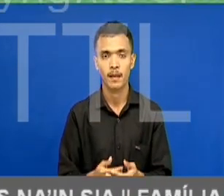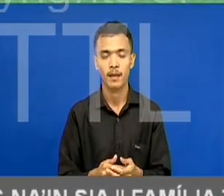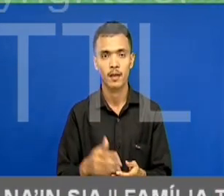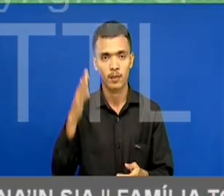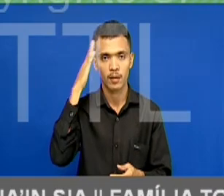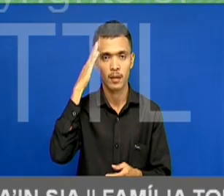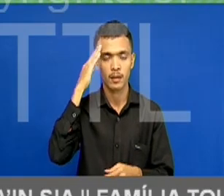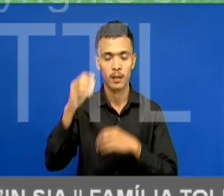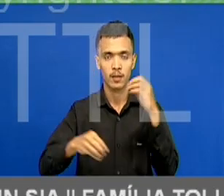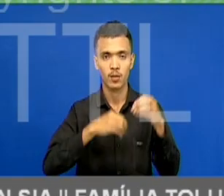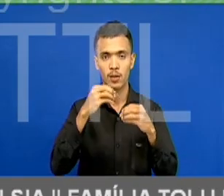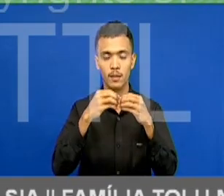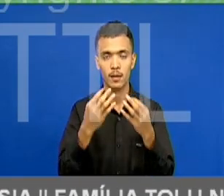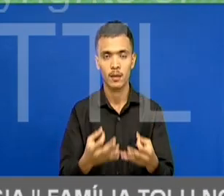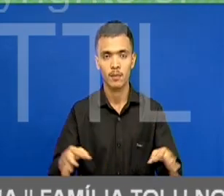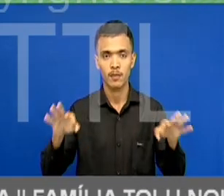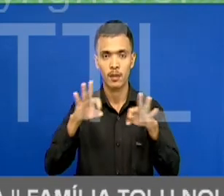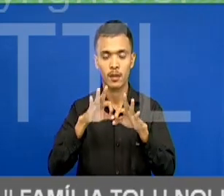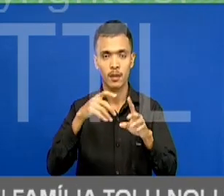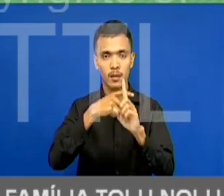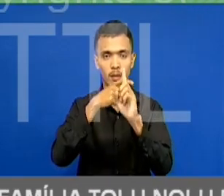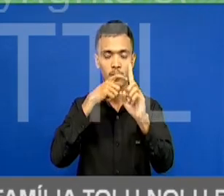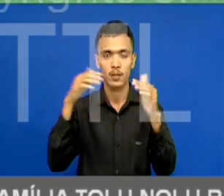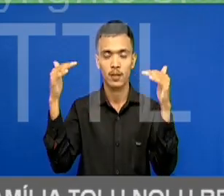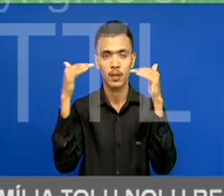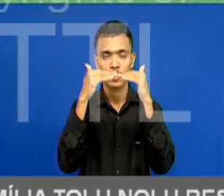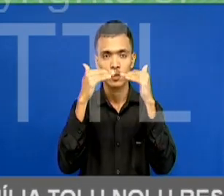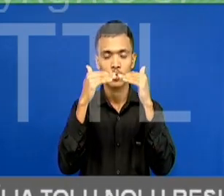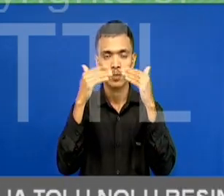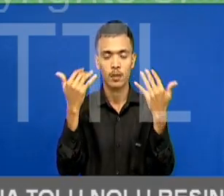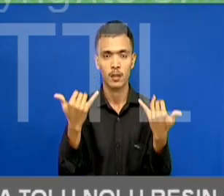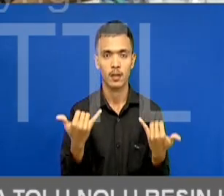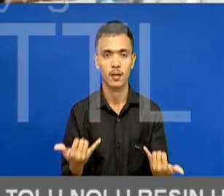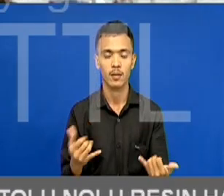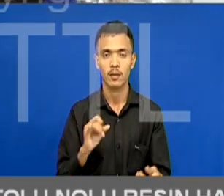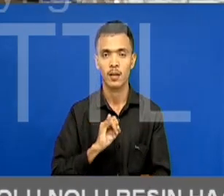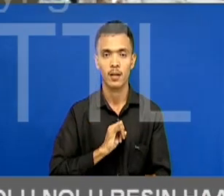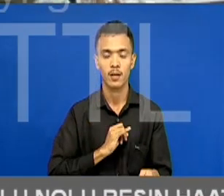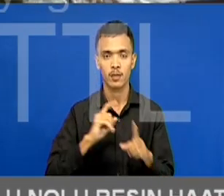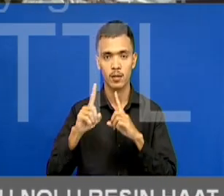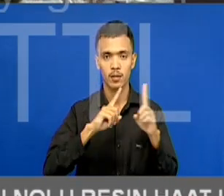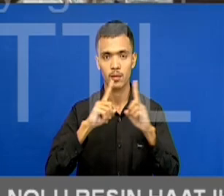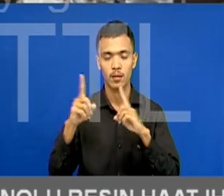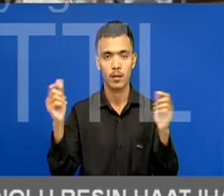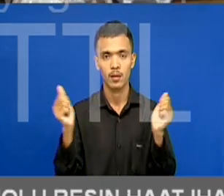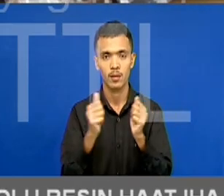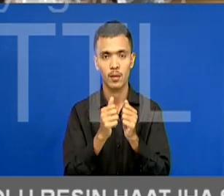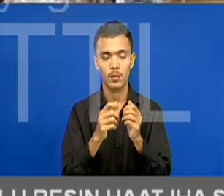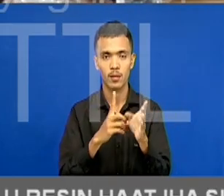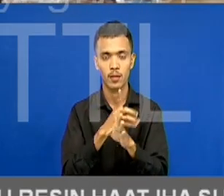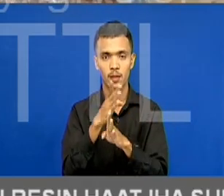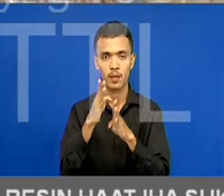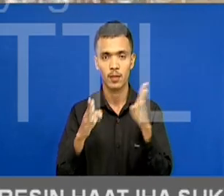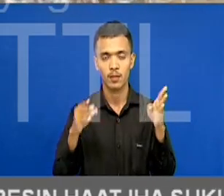atuatene quando a importância russi encontro com a Rede Referal Nerasic, ao Siba Dadalia, o diretor-geral. Geral